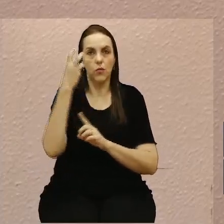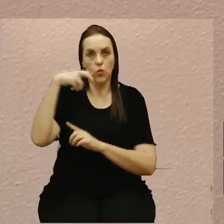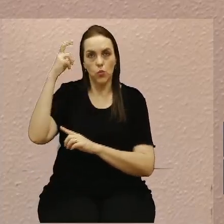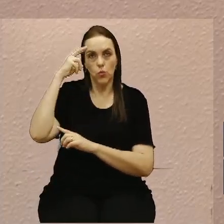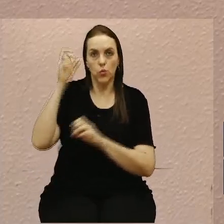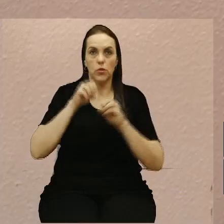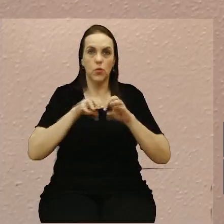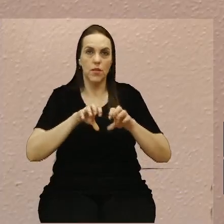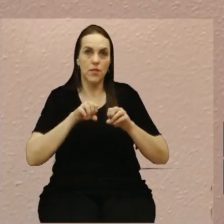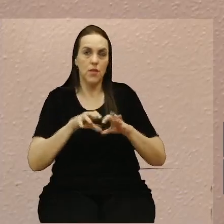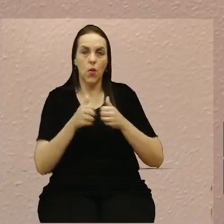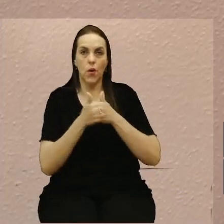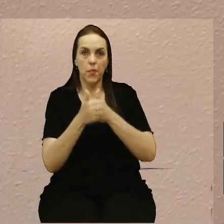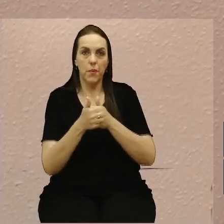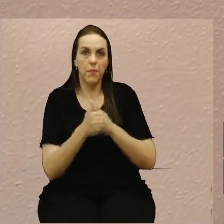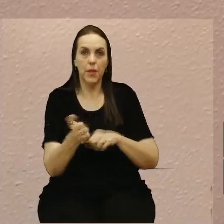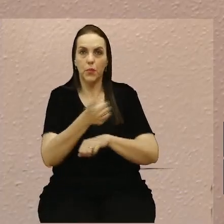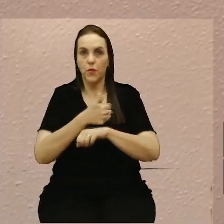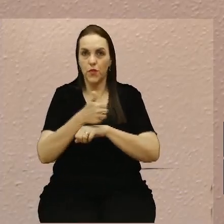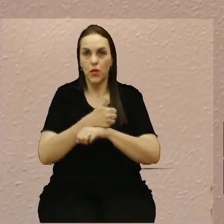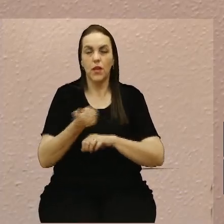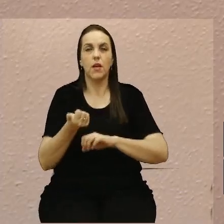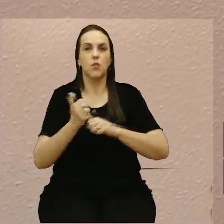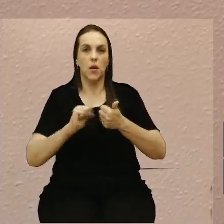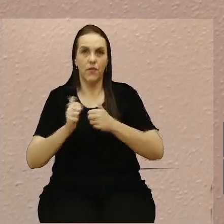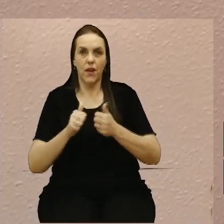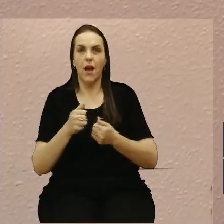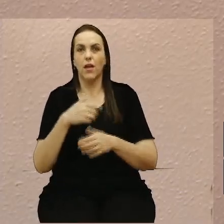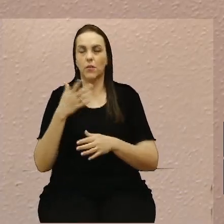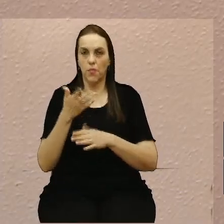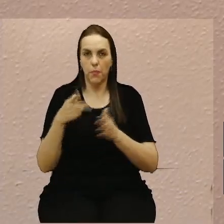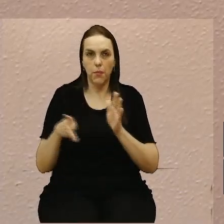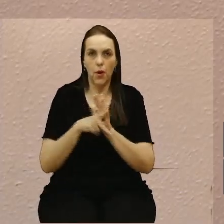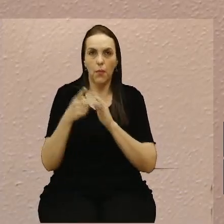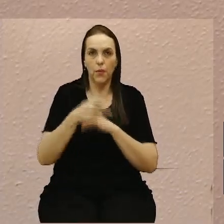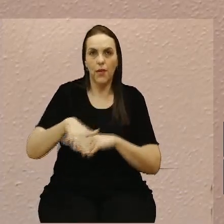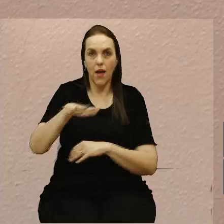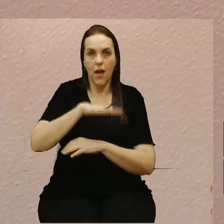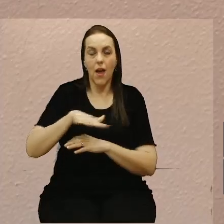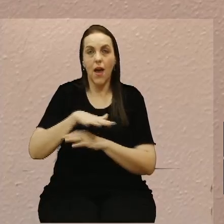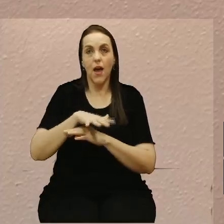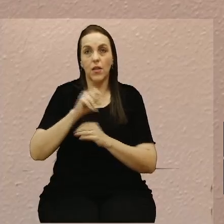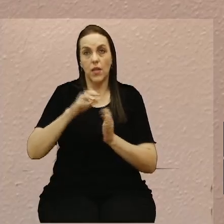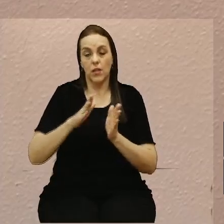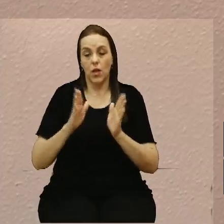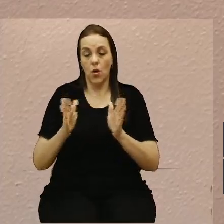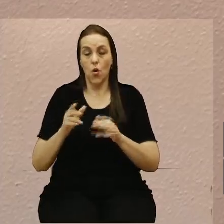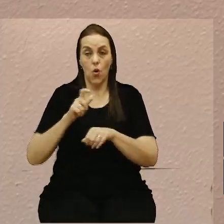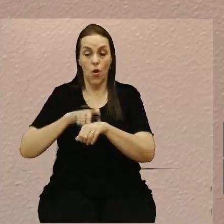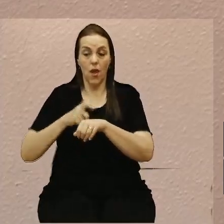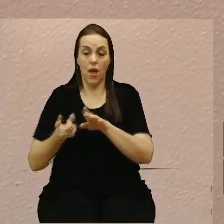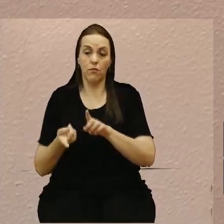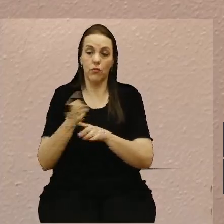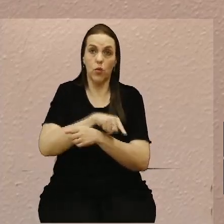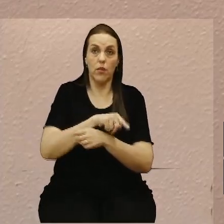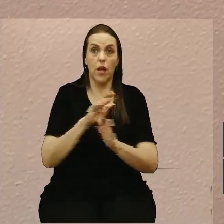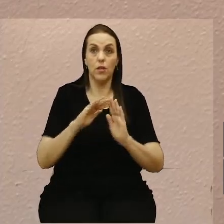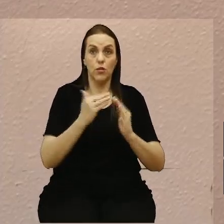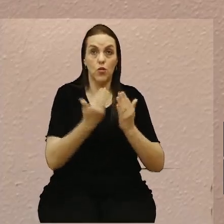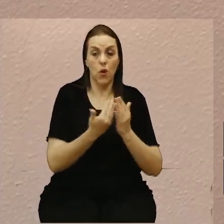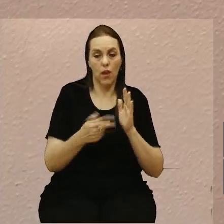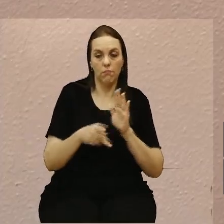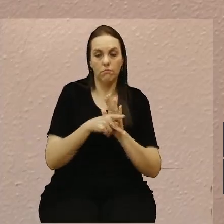ao acompanhamento de profissionais qualificados para essa área no outro turno da sua escola.